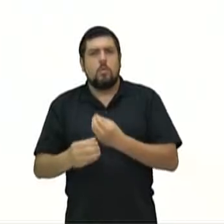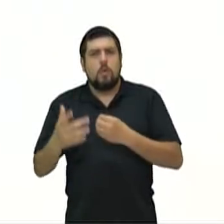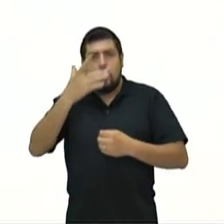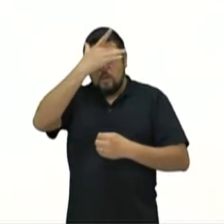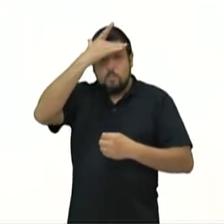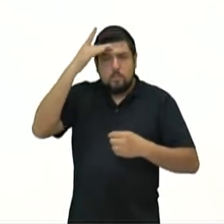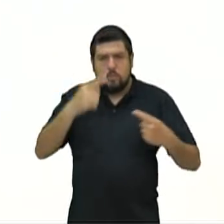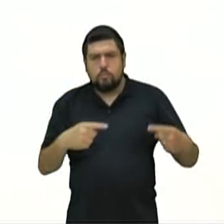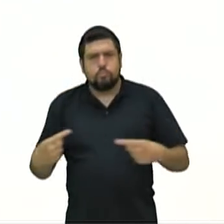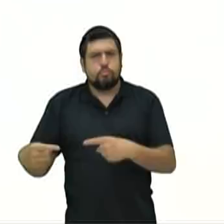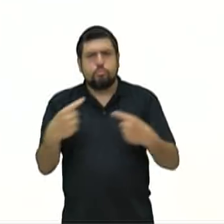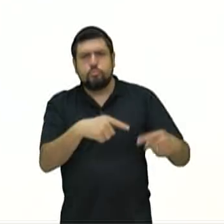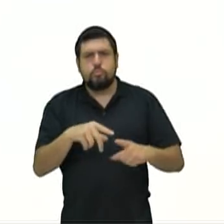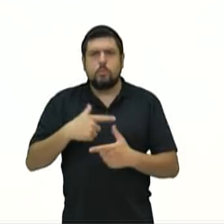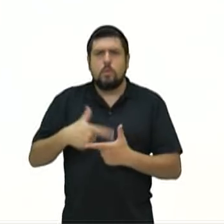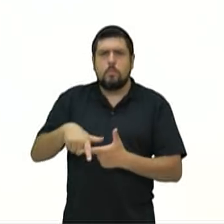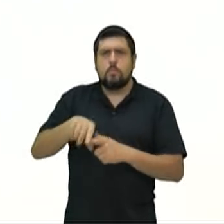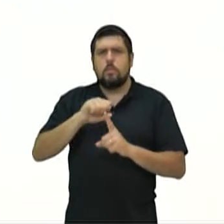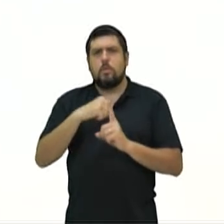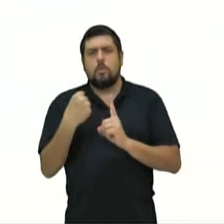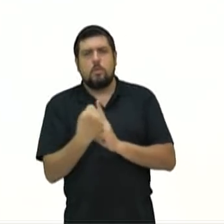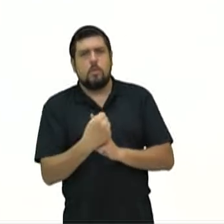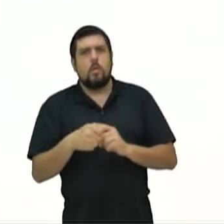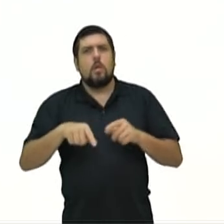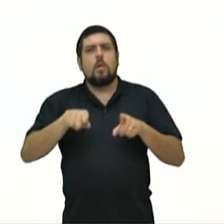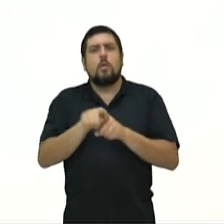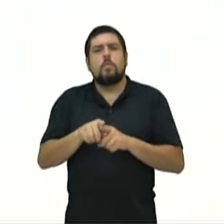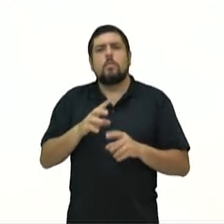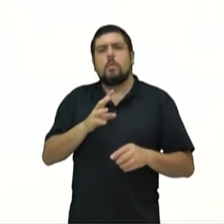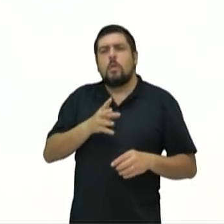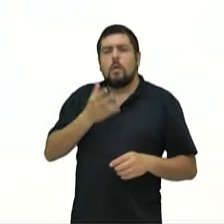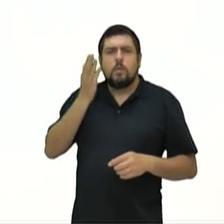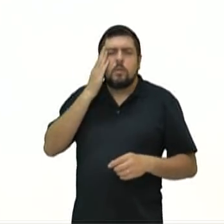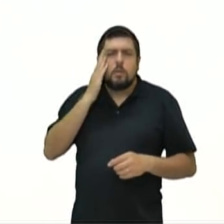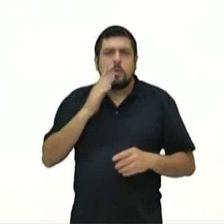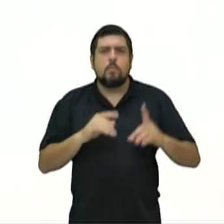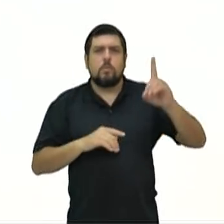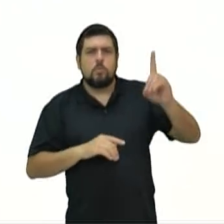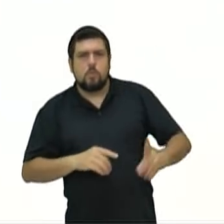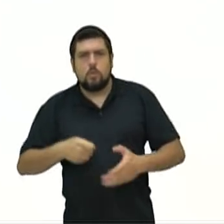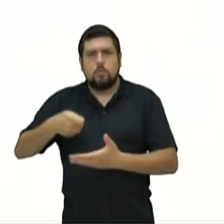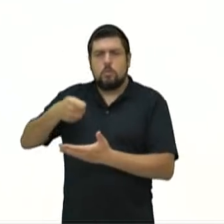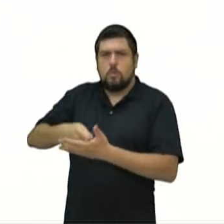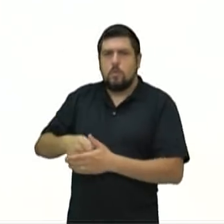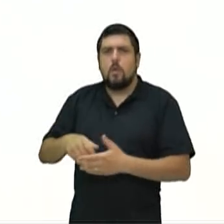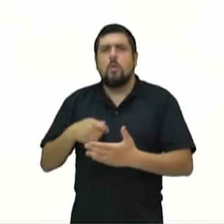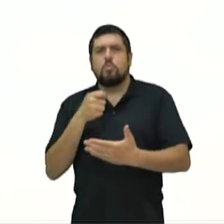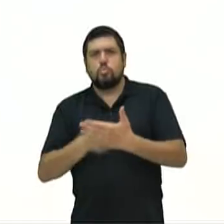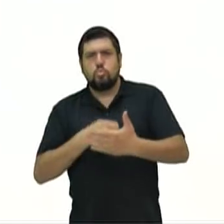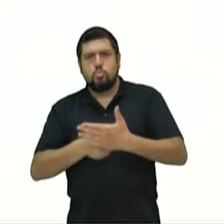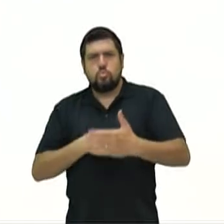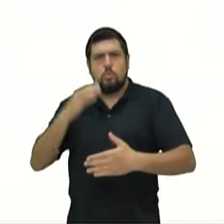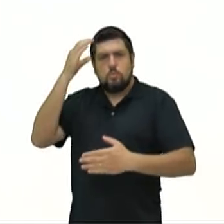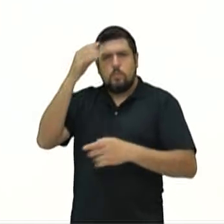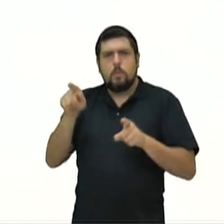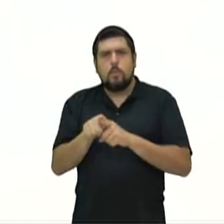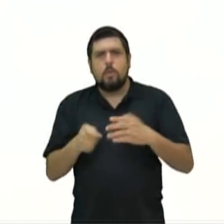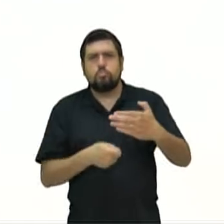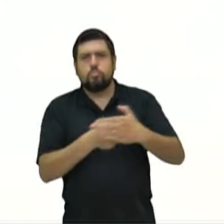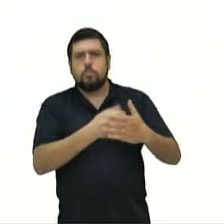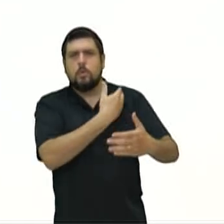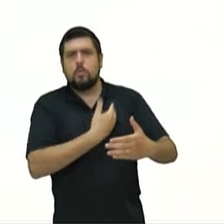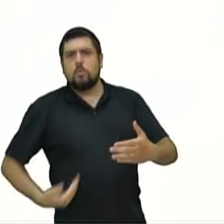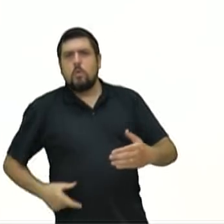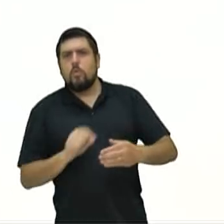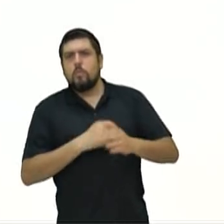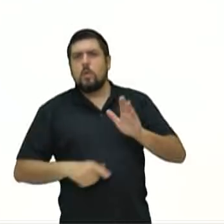discutem problemáticas sociais, que sabem de seus direitos e deveres, podem não só votar com mais consciência, como cobrar dos governantes que as